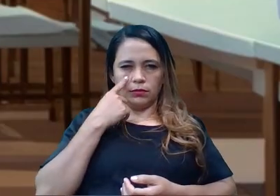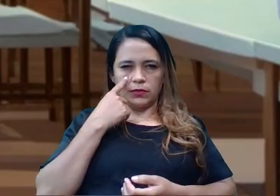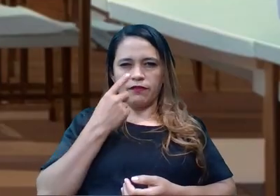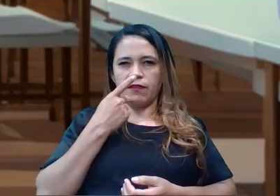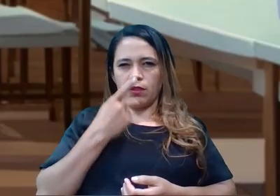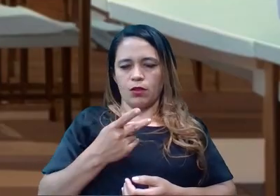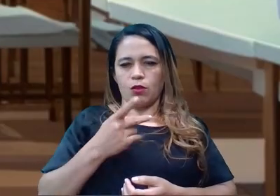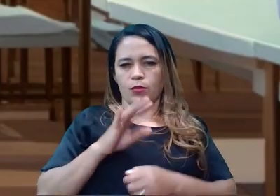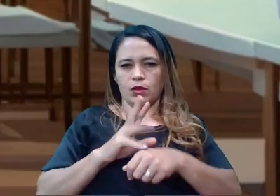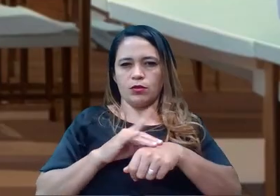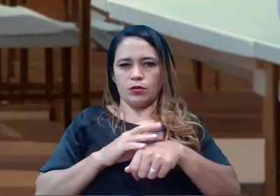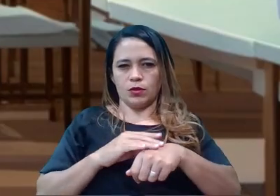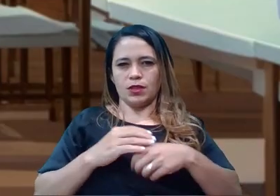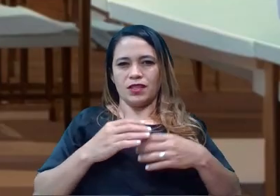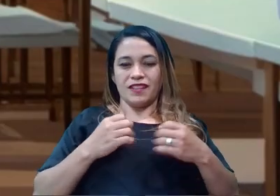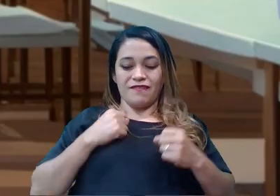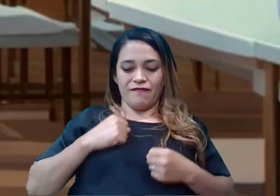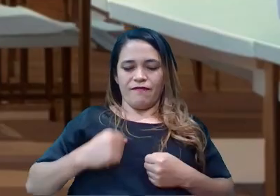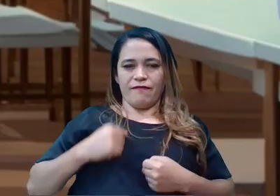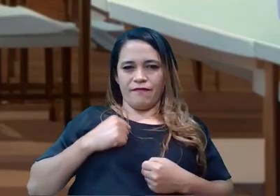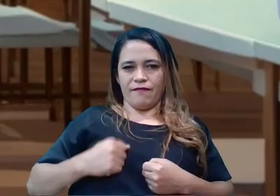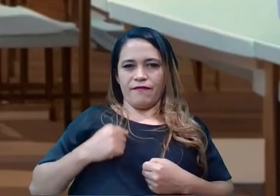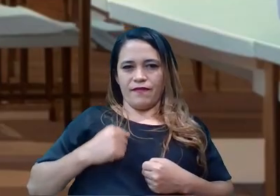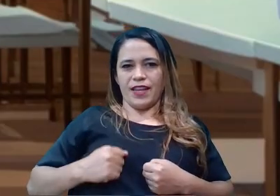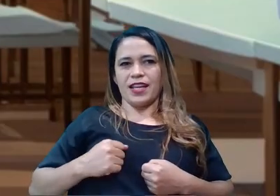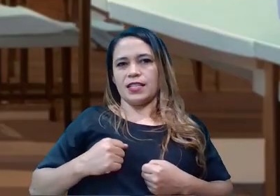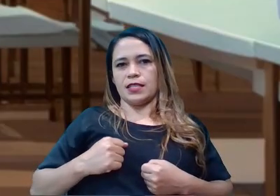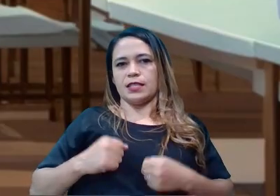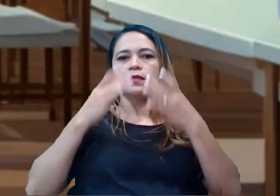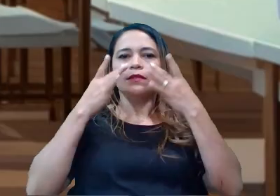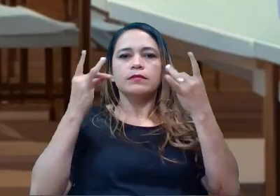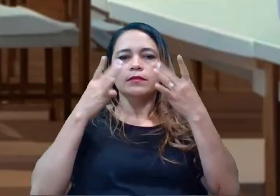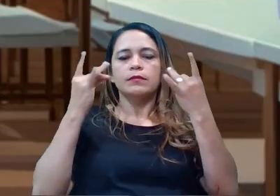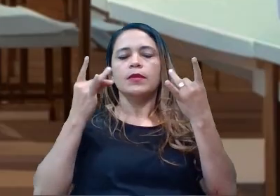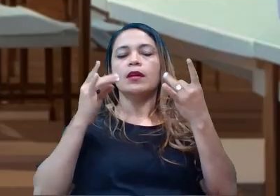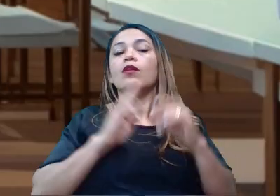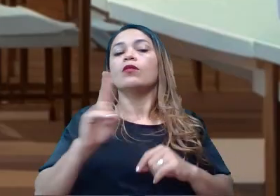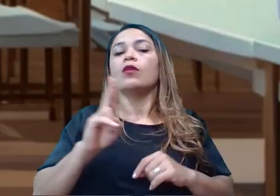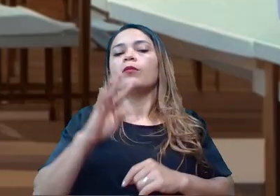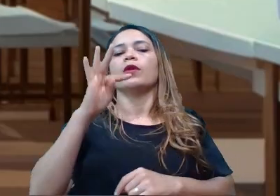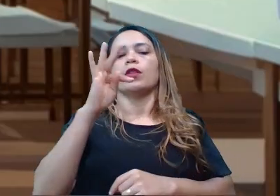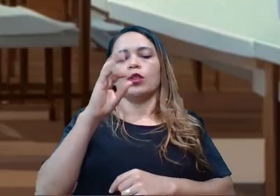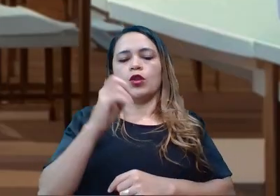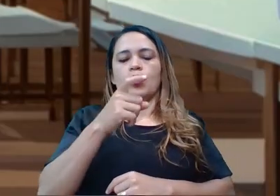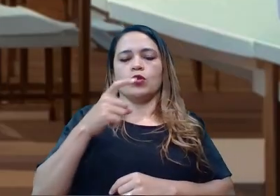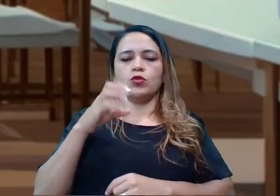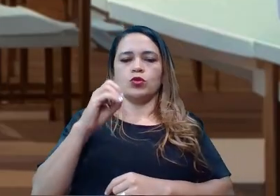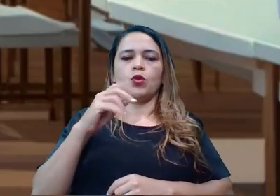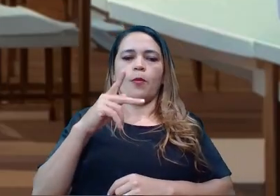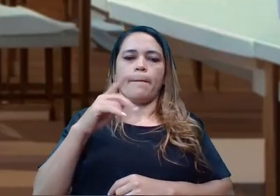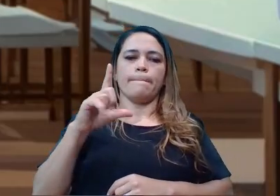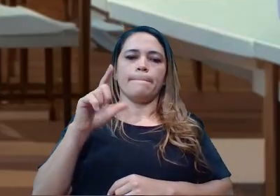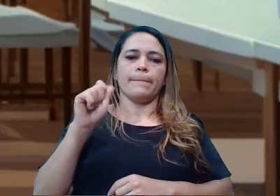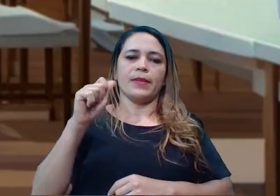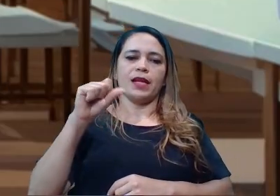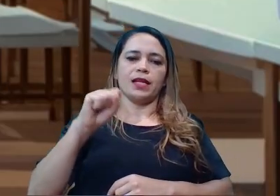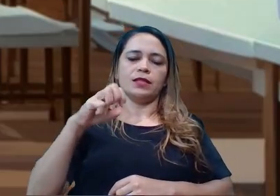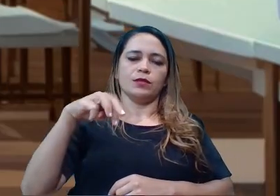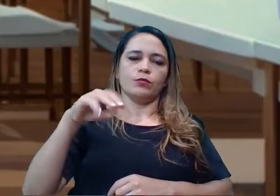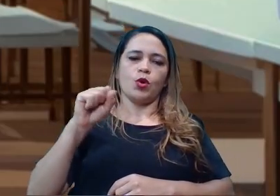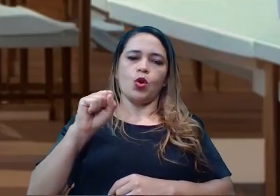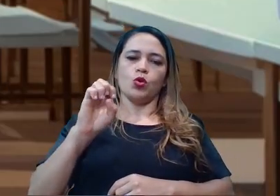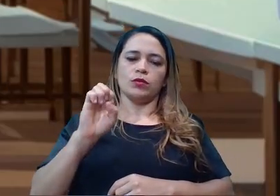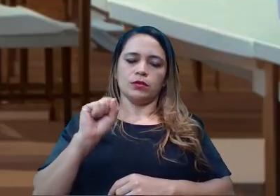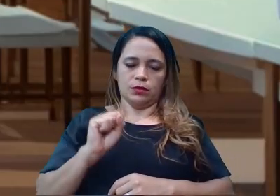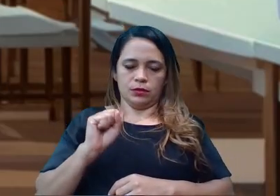doença que tem fezes do gato que está relacionado, está falando de toxoplasmose. Meus amores, o objetivo da aula de hoje era